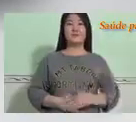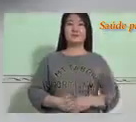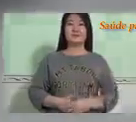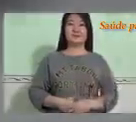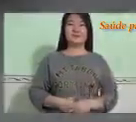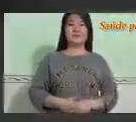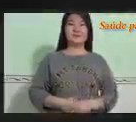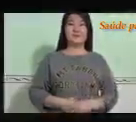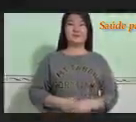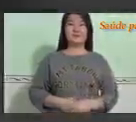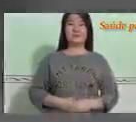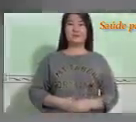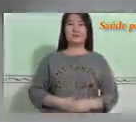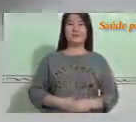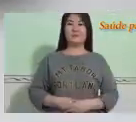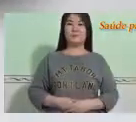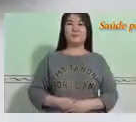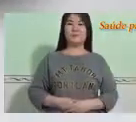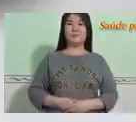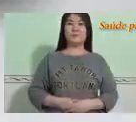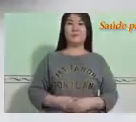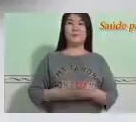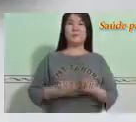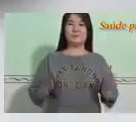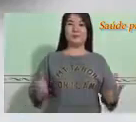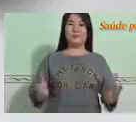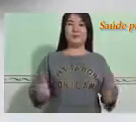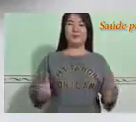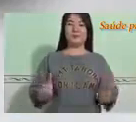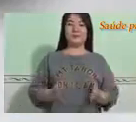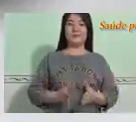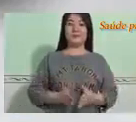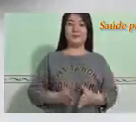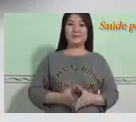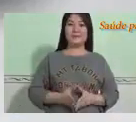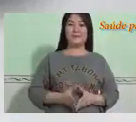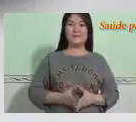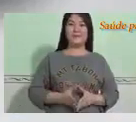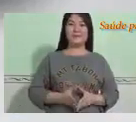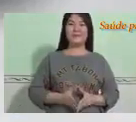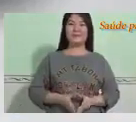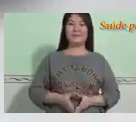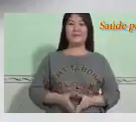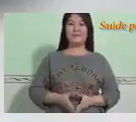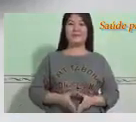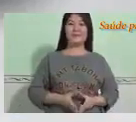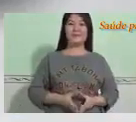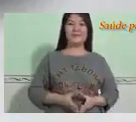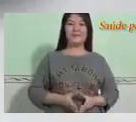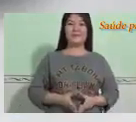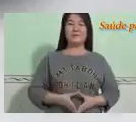tenha uma alimentação rica em alimentos que ajudam a fortalecer o sistema imune,